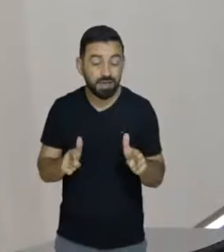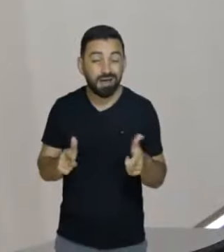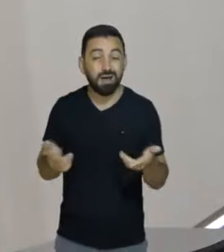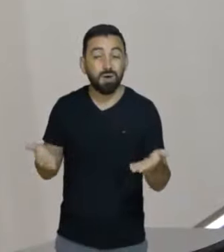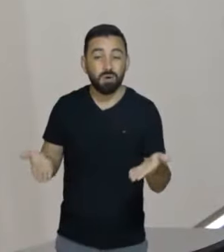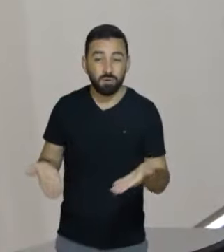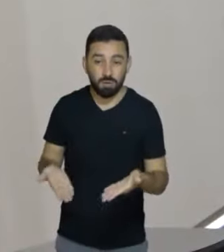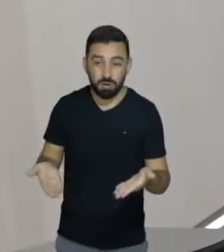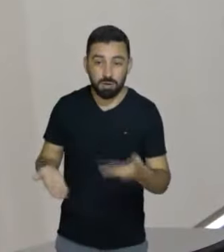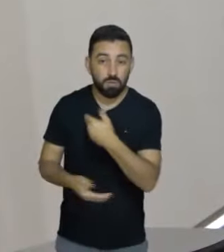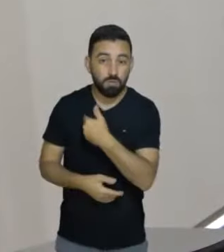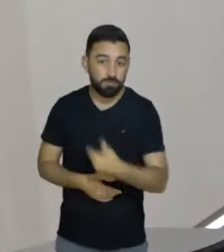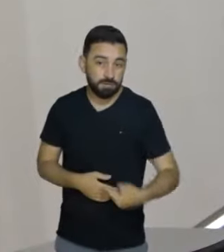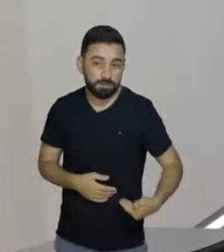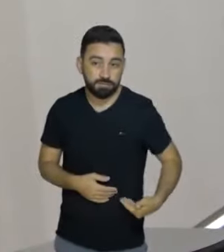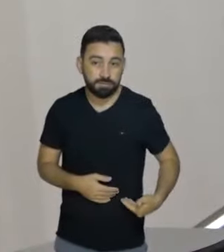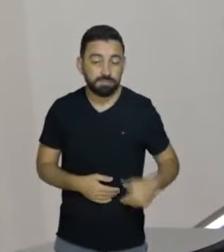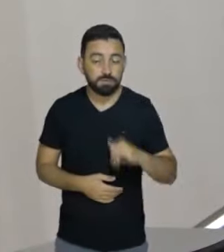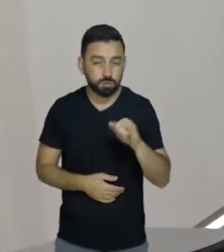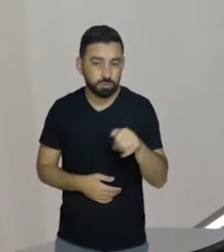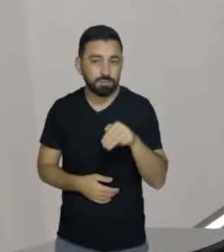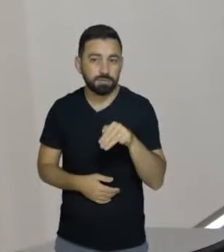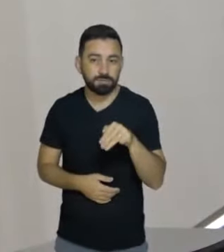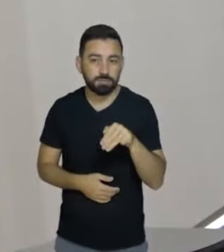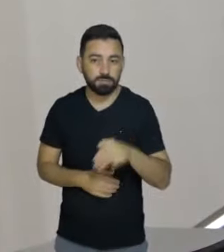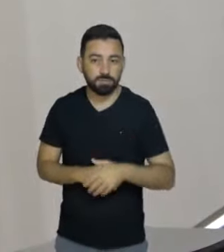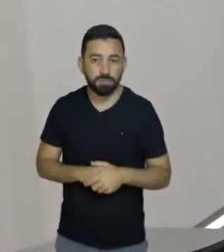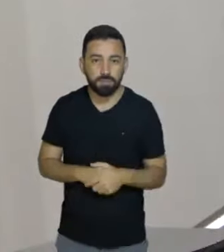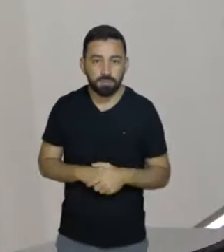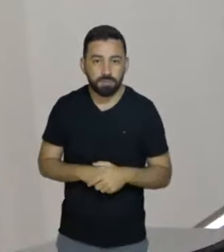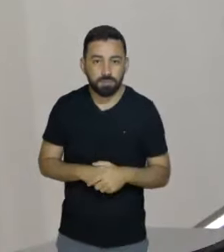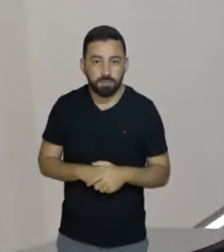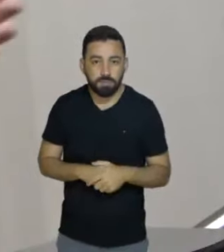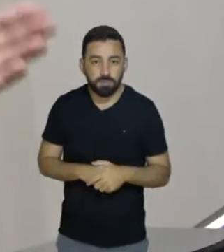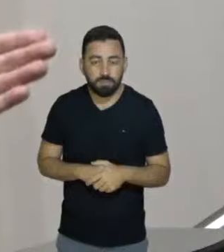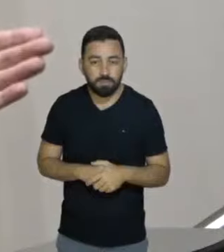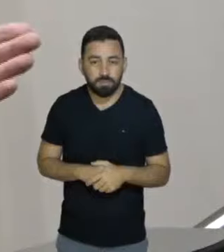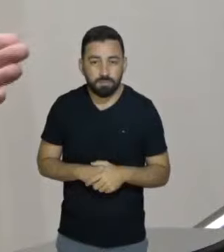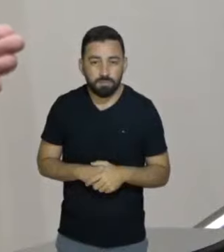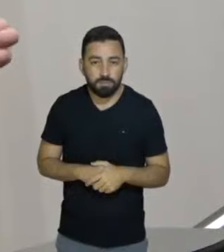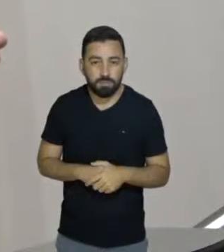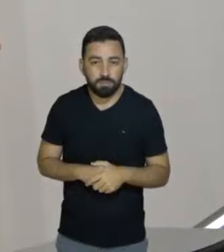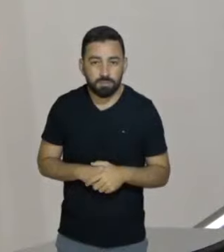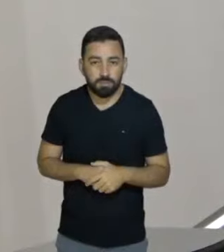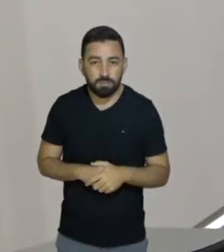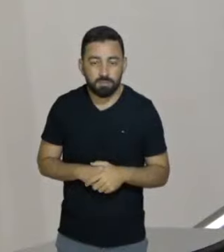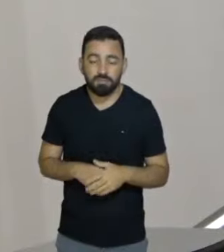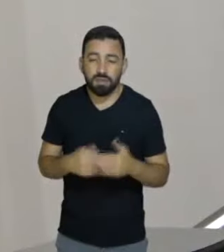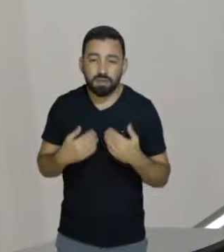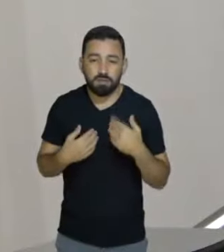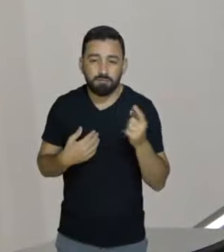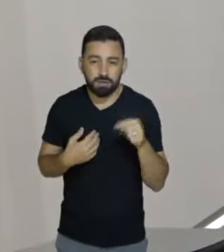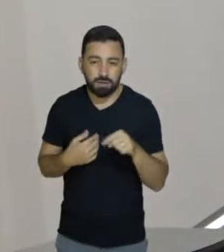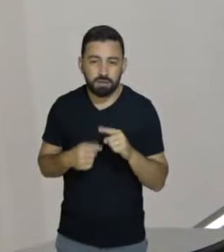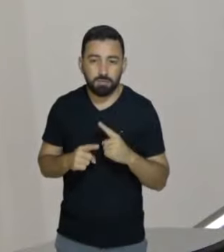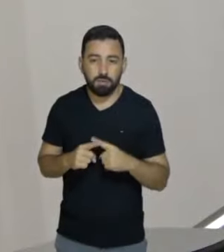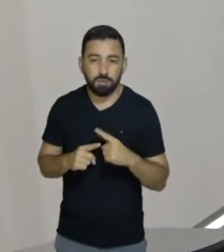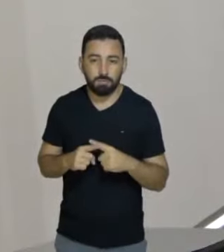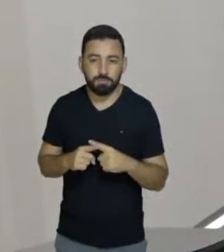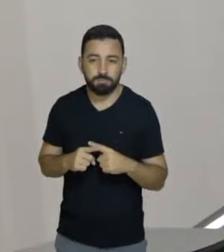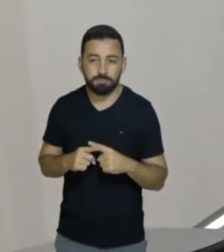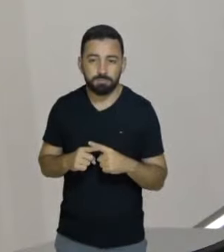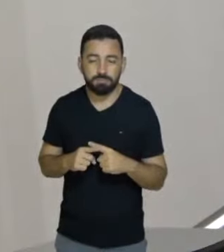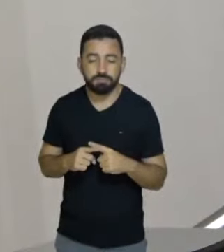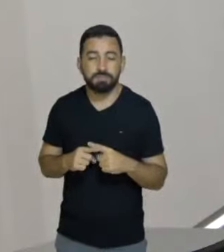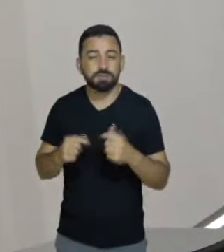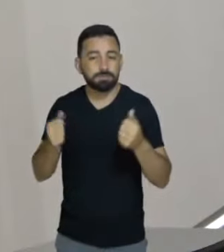no governo Jorginho Melo. E eu vim aqui também para